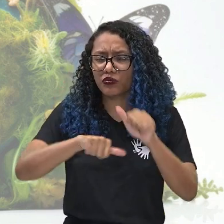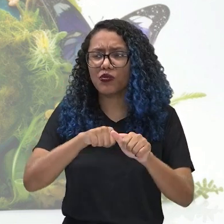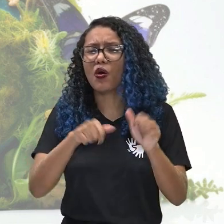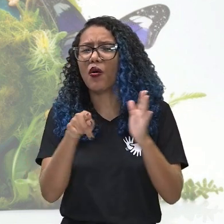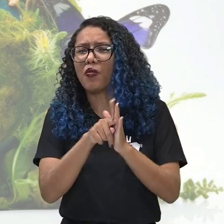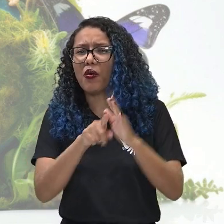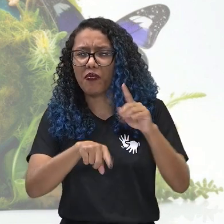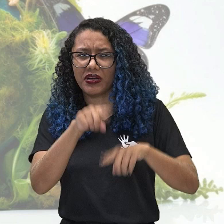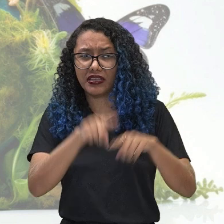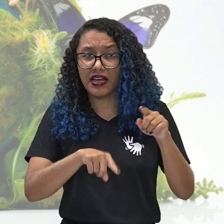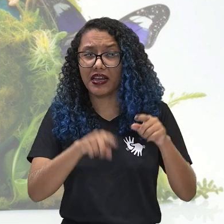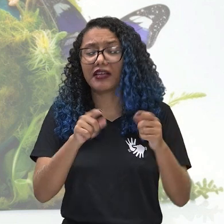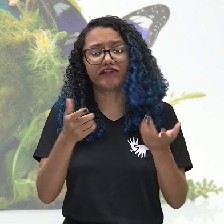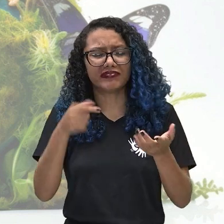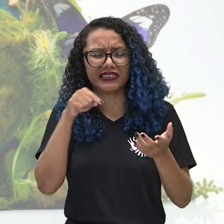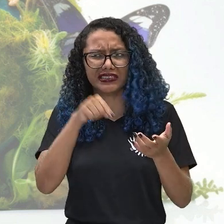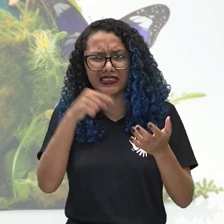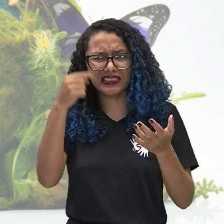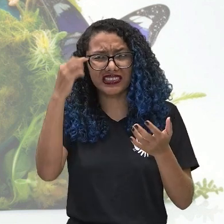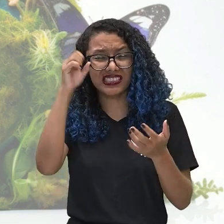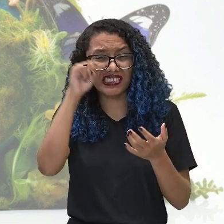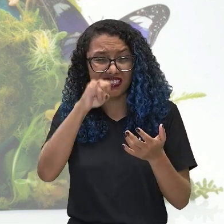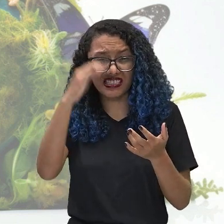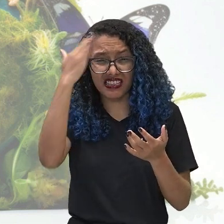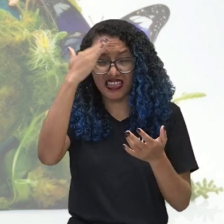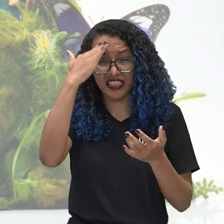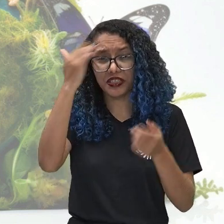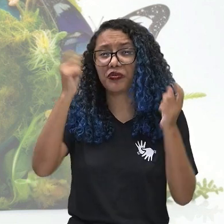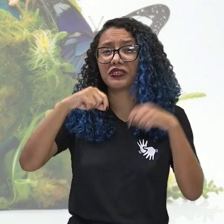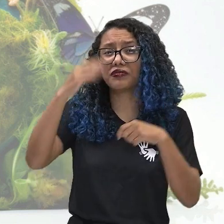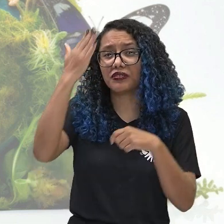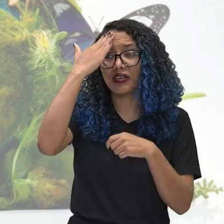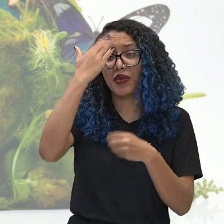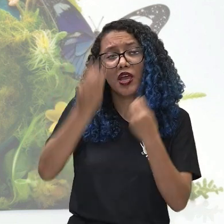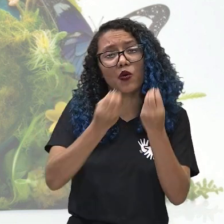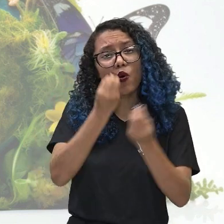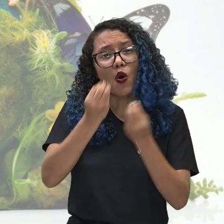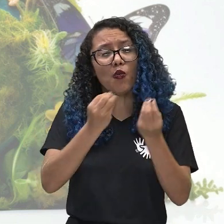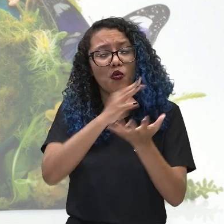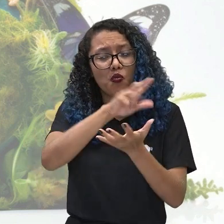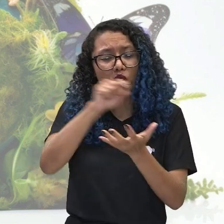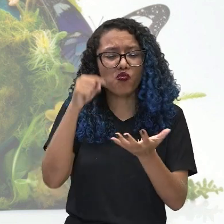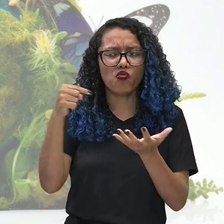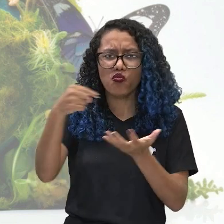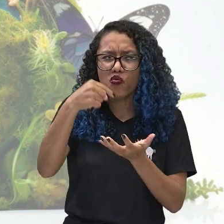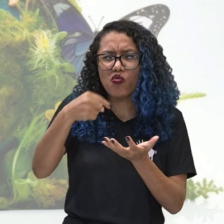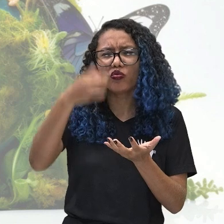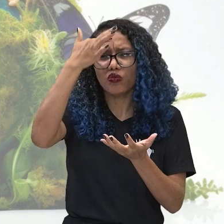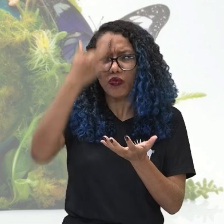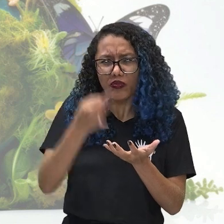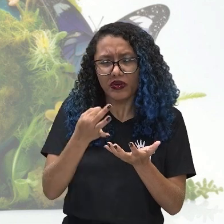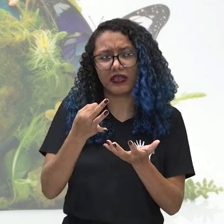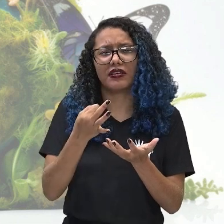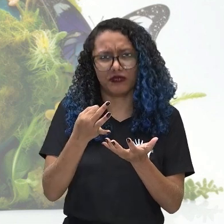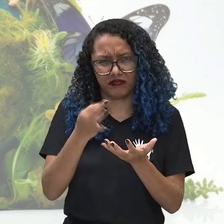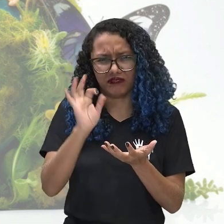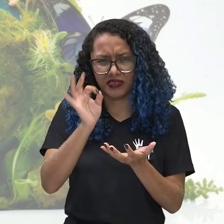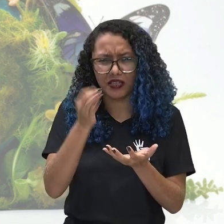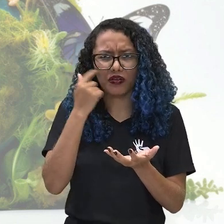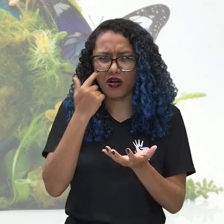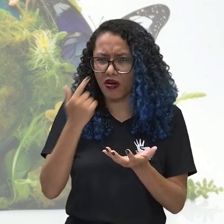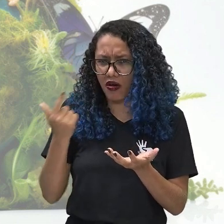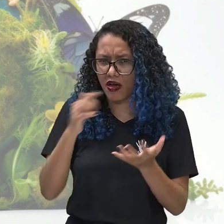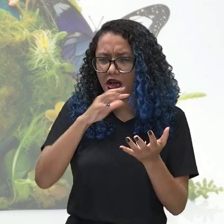permite compreender melhor o mundo. Observe aí a nossa imagem, certo? E